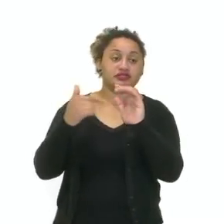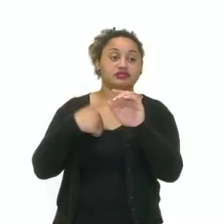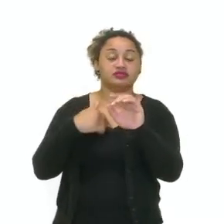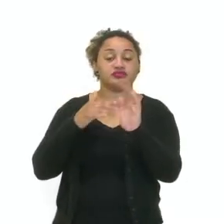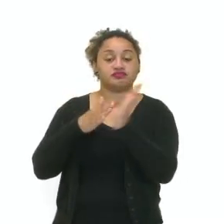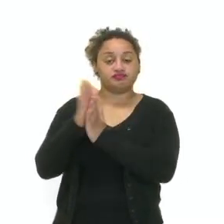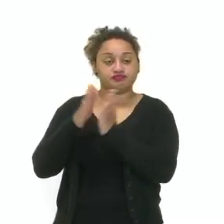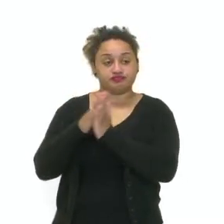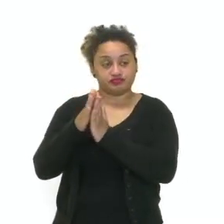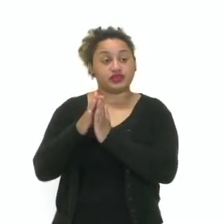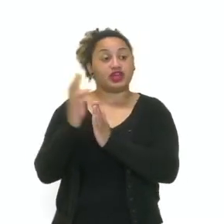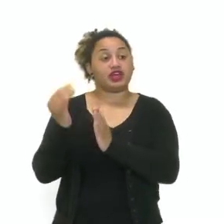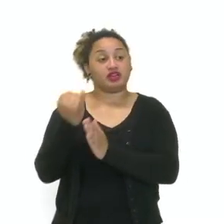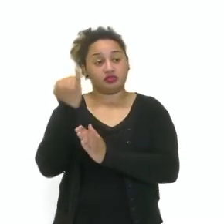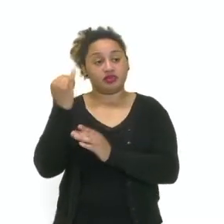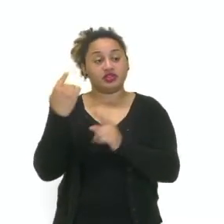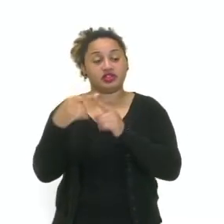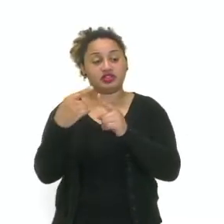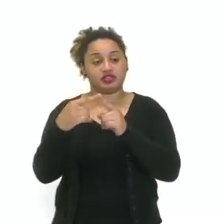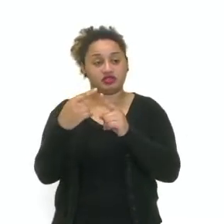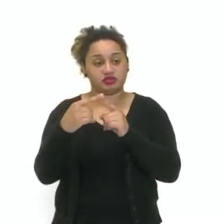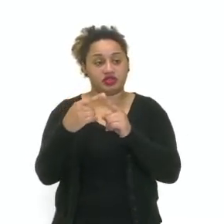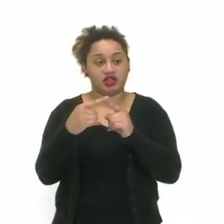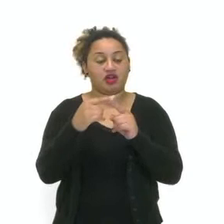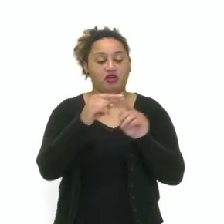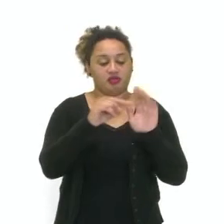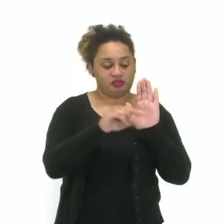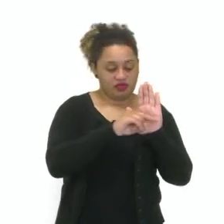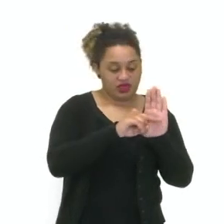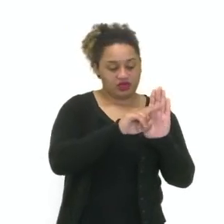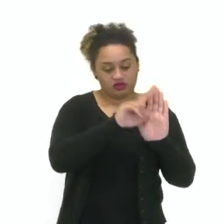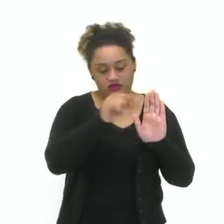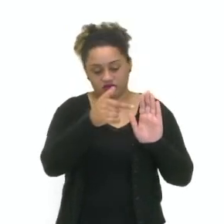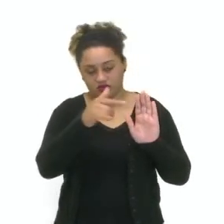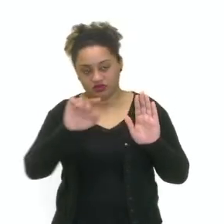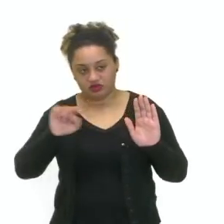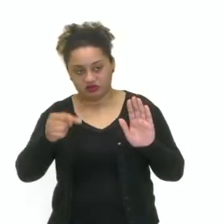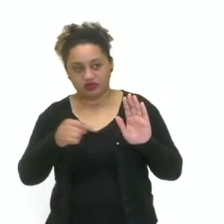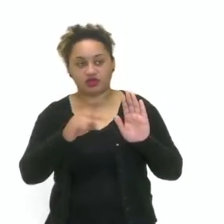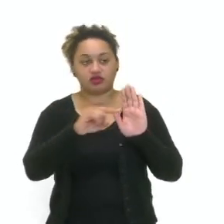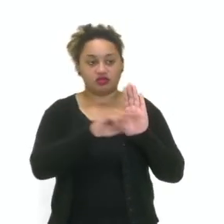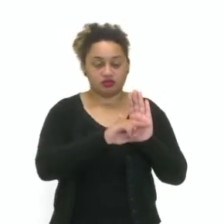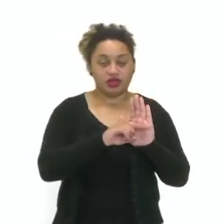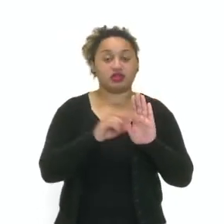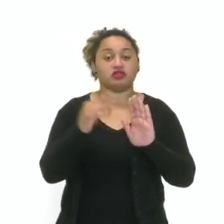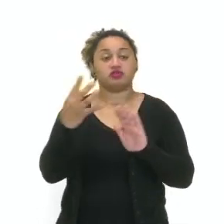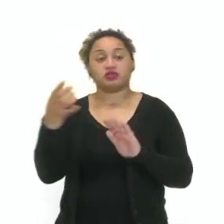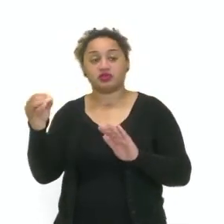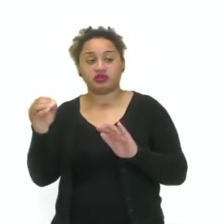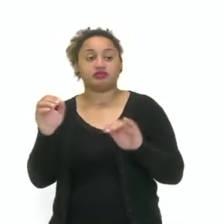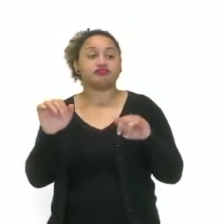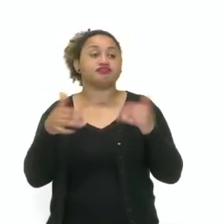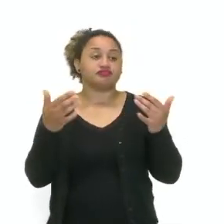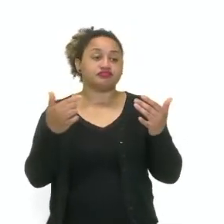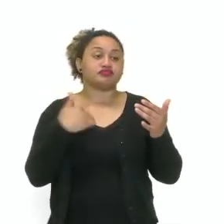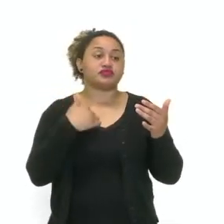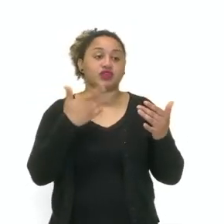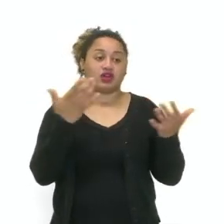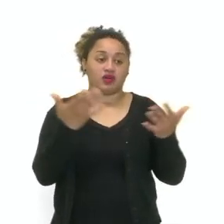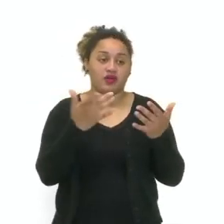3. Esse menos por 2.000 e o menos por 40x nesse caso. Então aqui